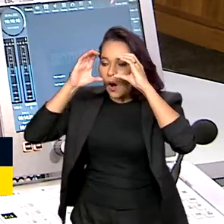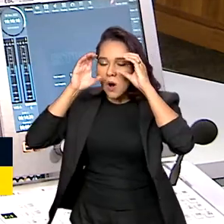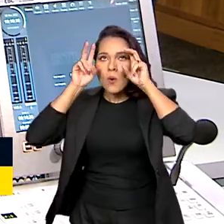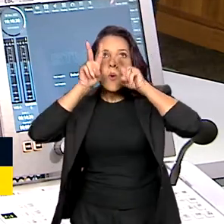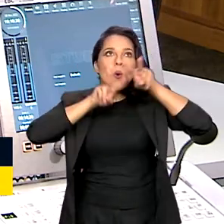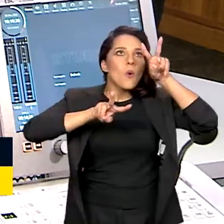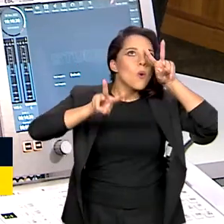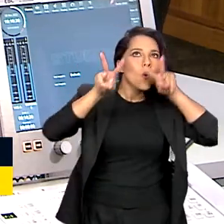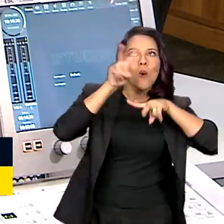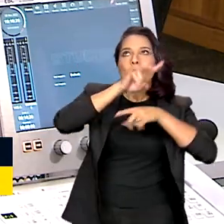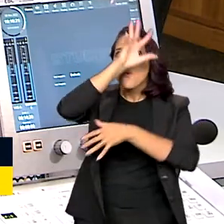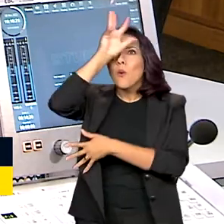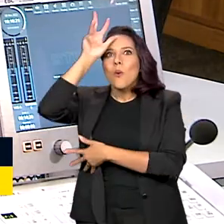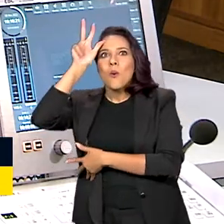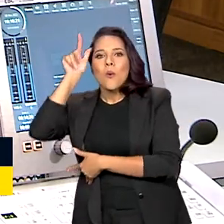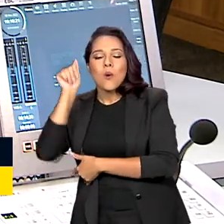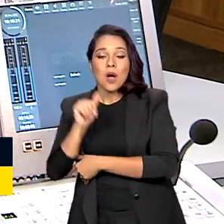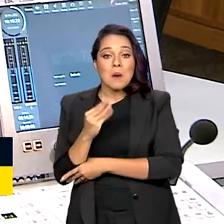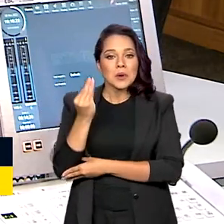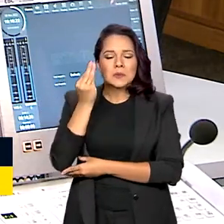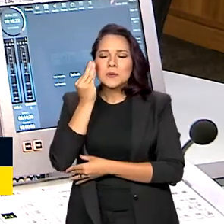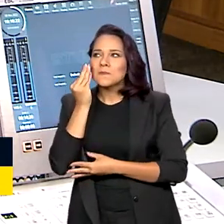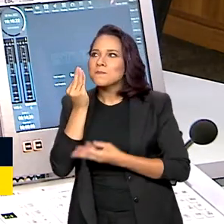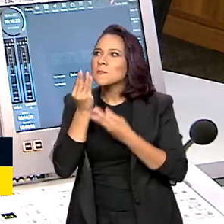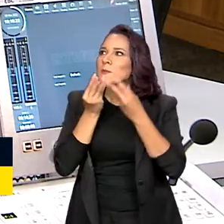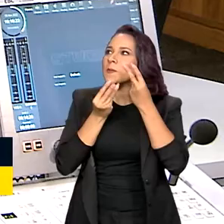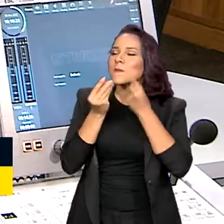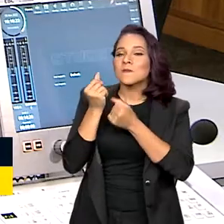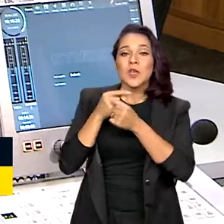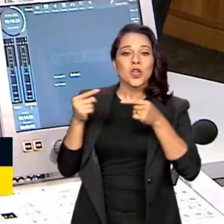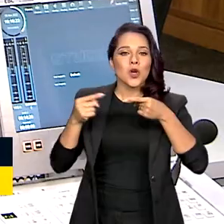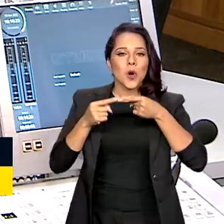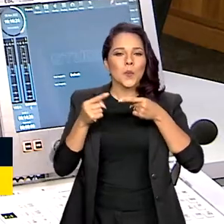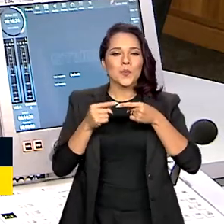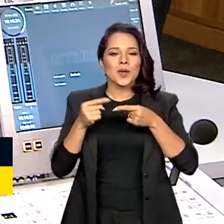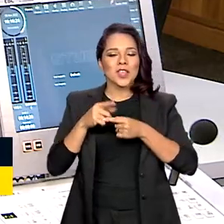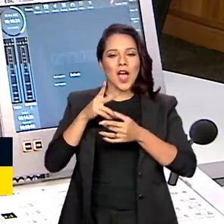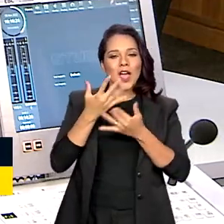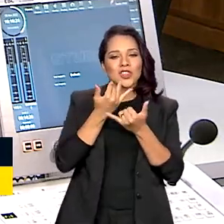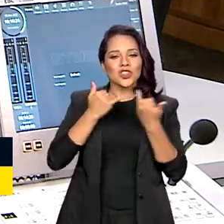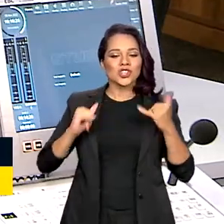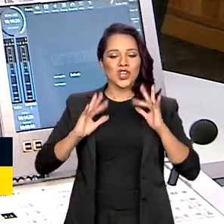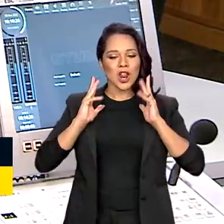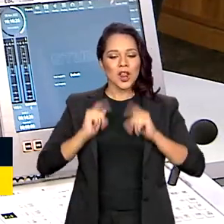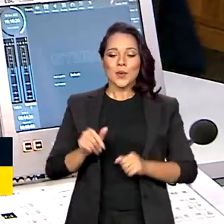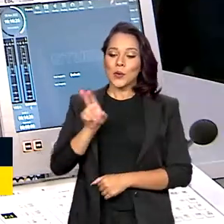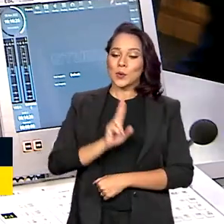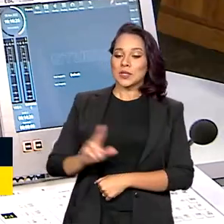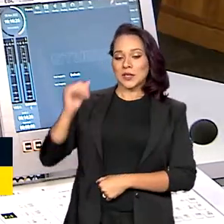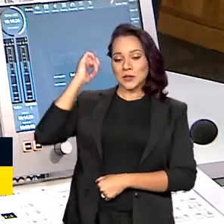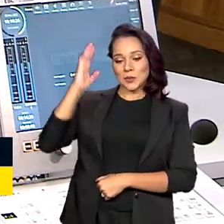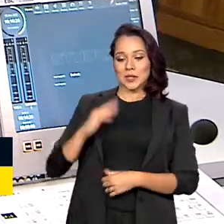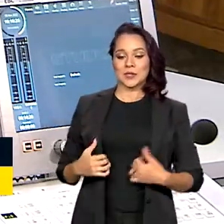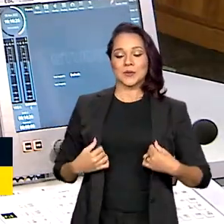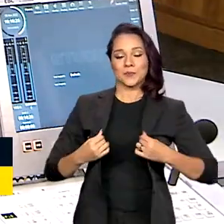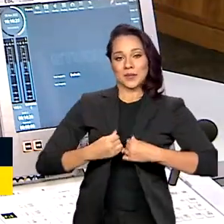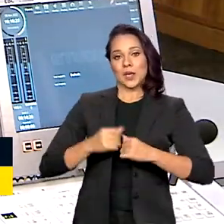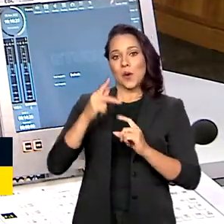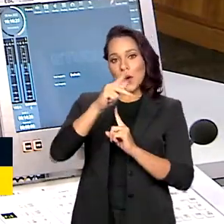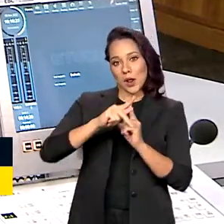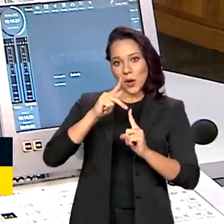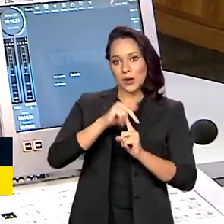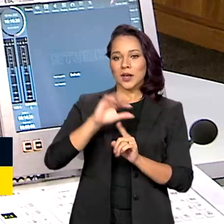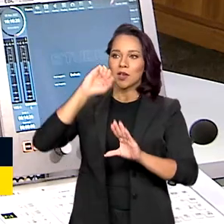realidade virtual. Também pode experimentar sensações ligadas às fontes de energia limpa usadas no Brasil, como a eólica